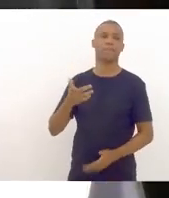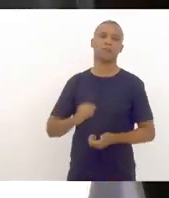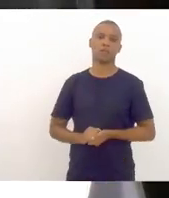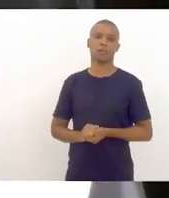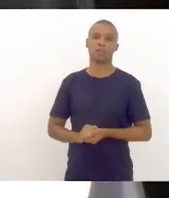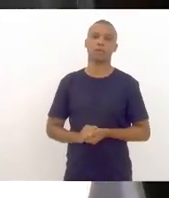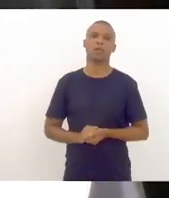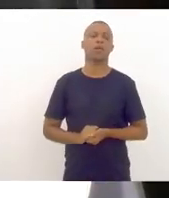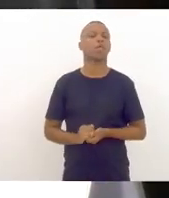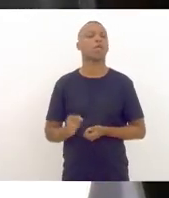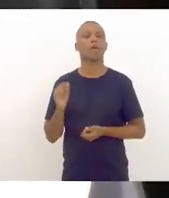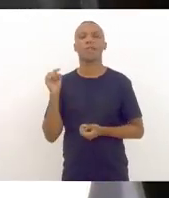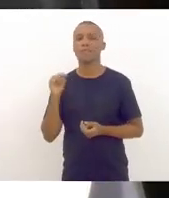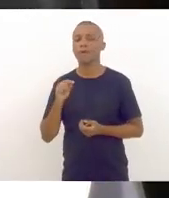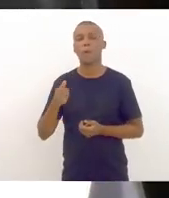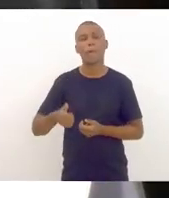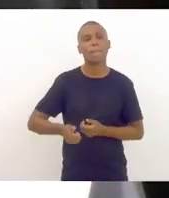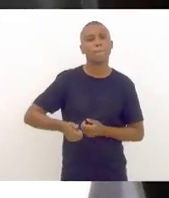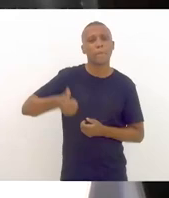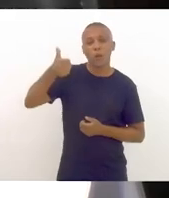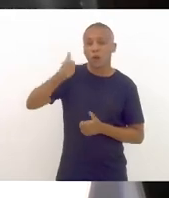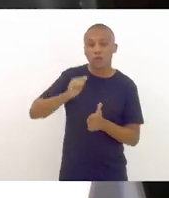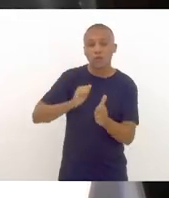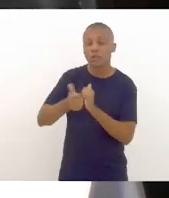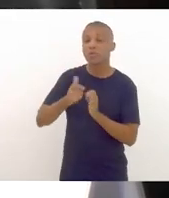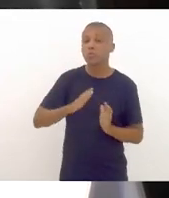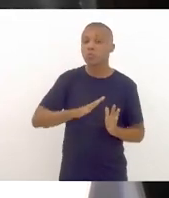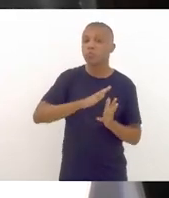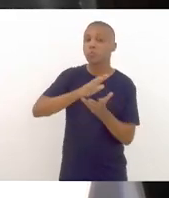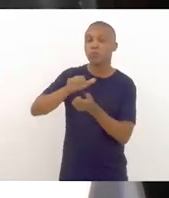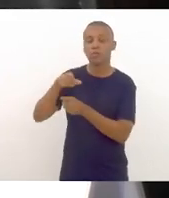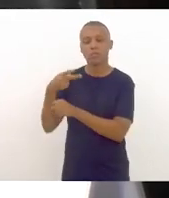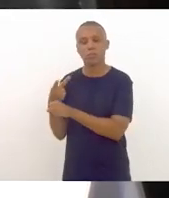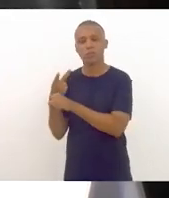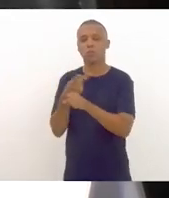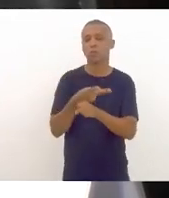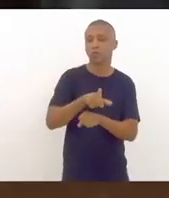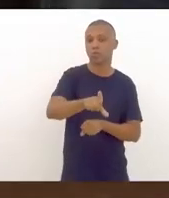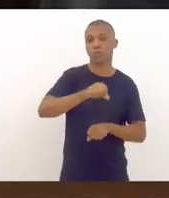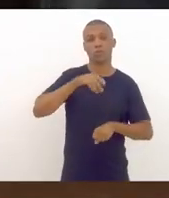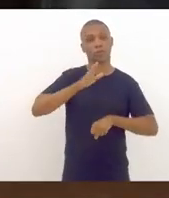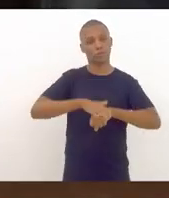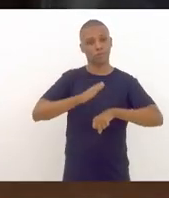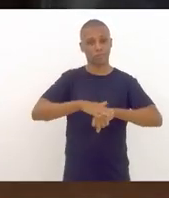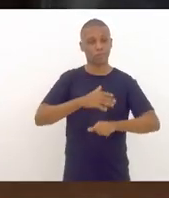você foi o melhor do mundo naquilo que você escolheu fazer.